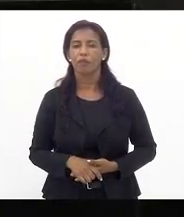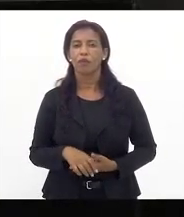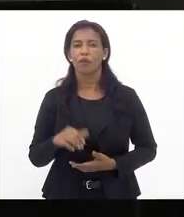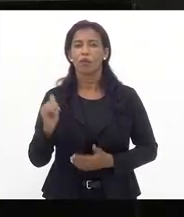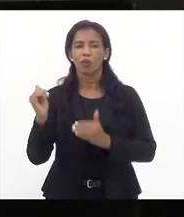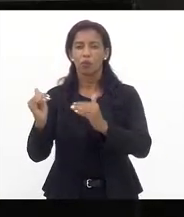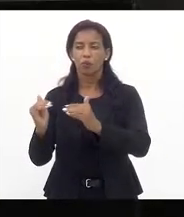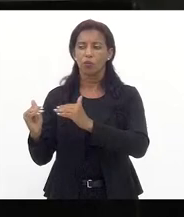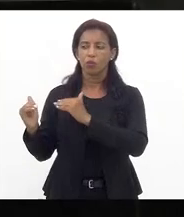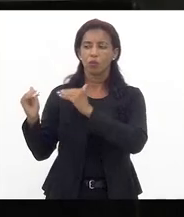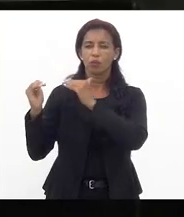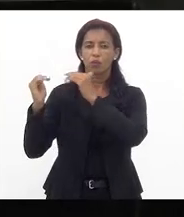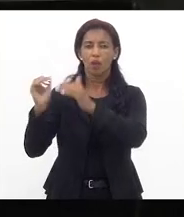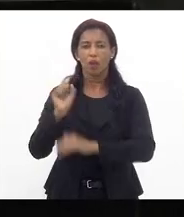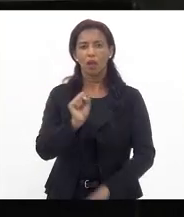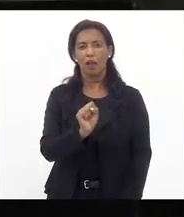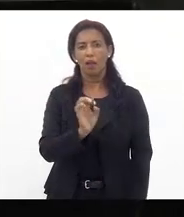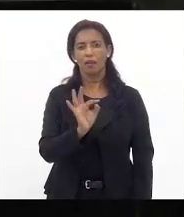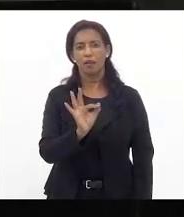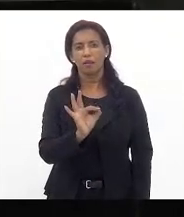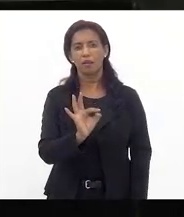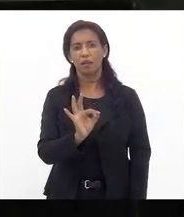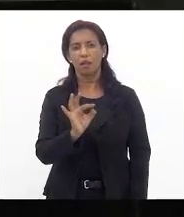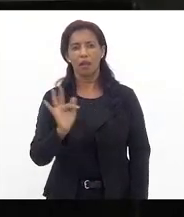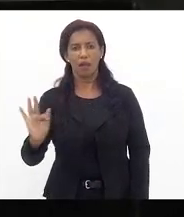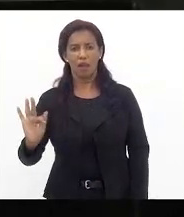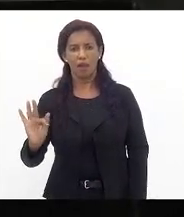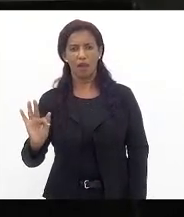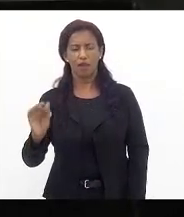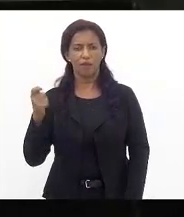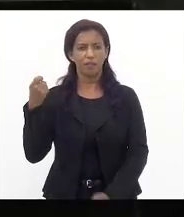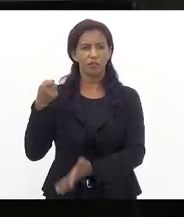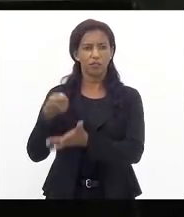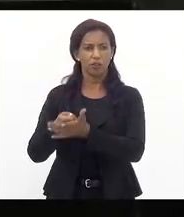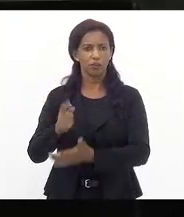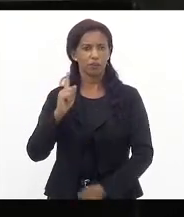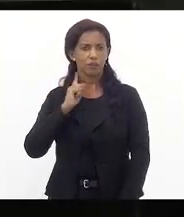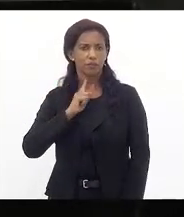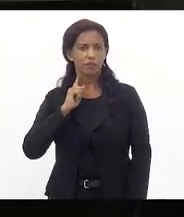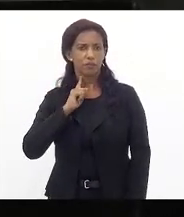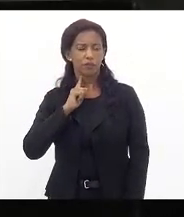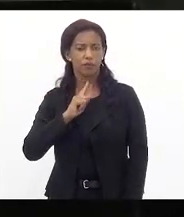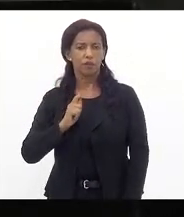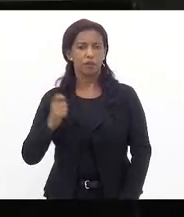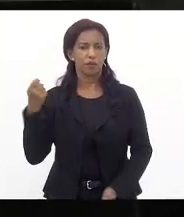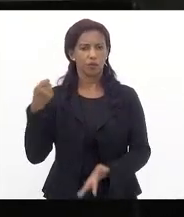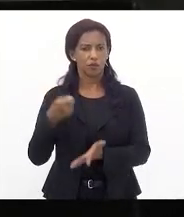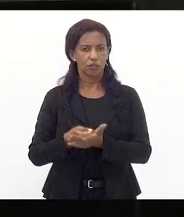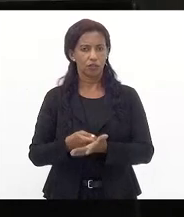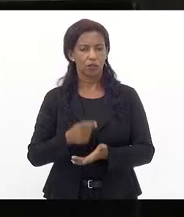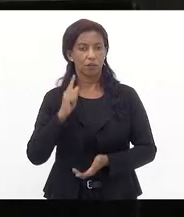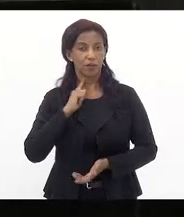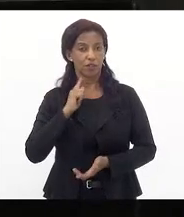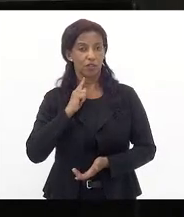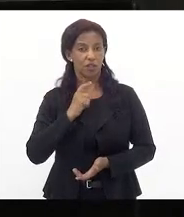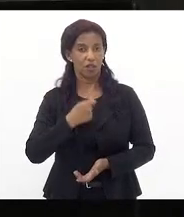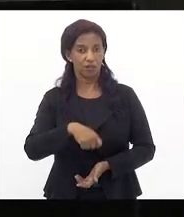Supremo Tribunal Federal intima Minas Gerais sobre adesão ao novo regime de recuperação